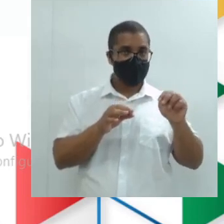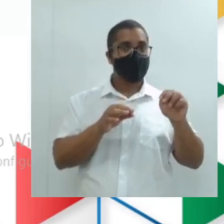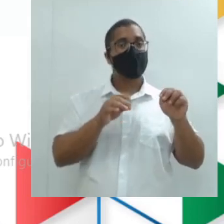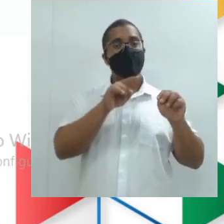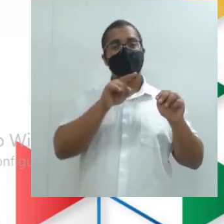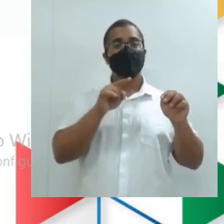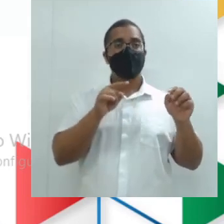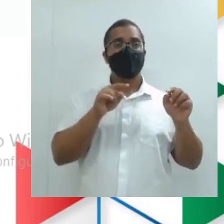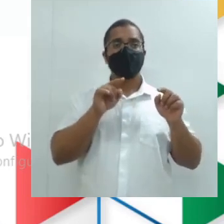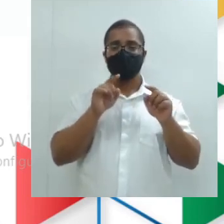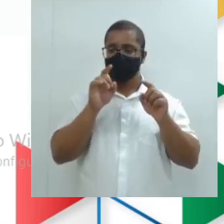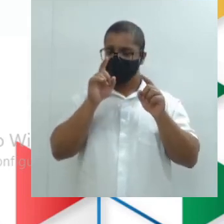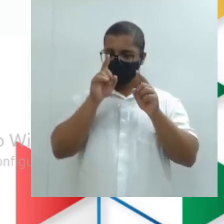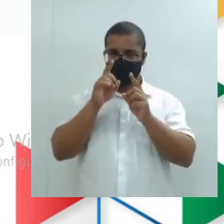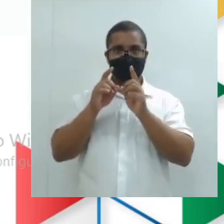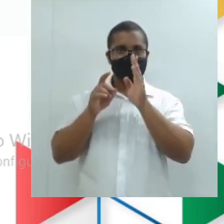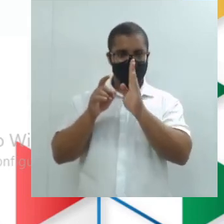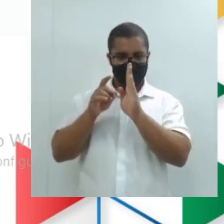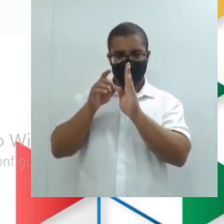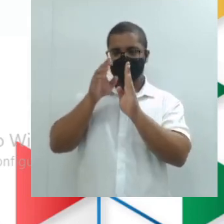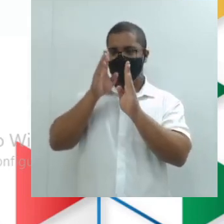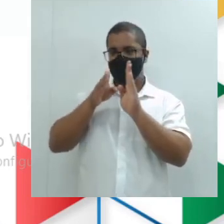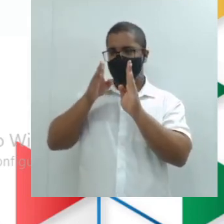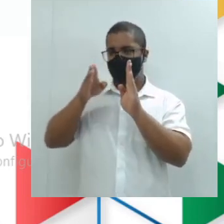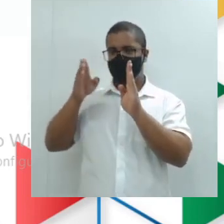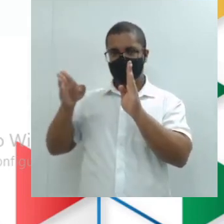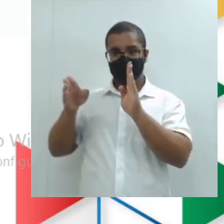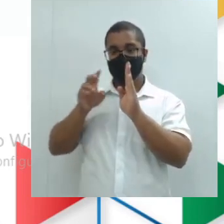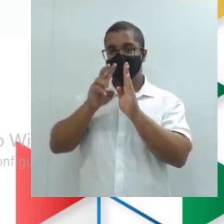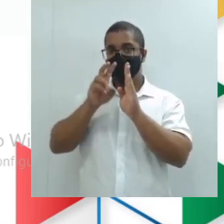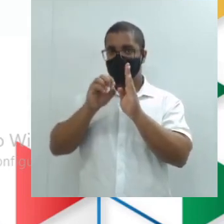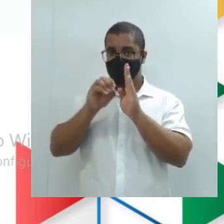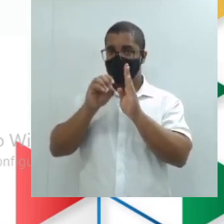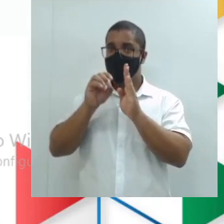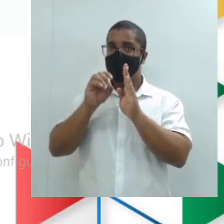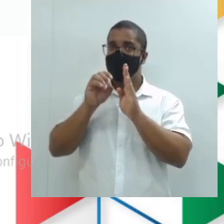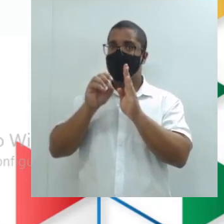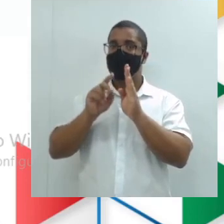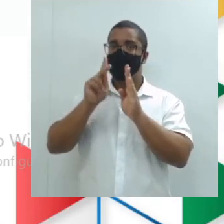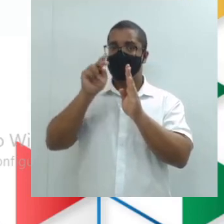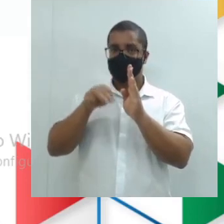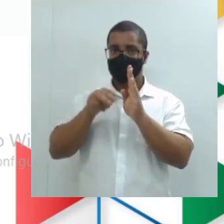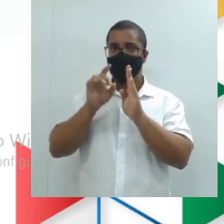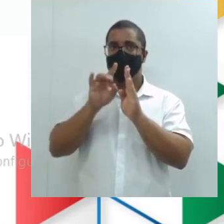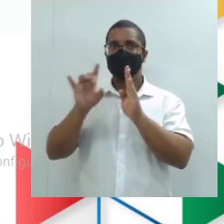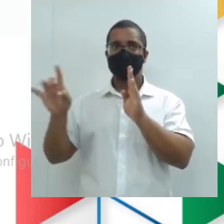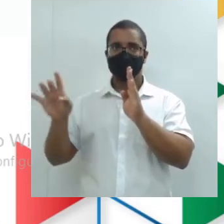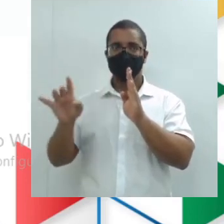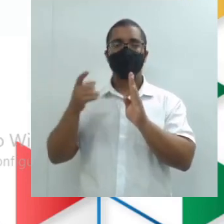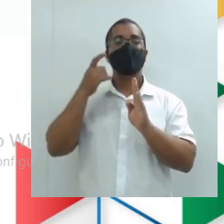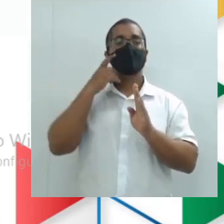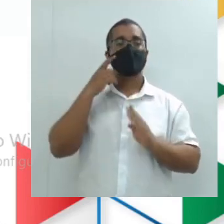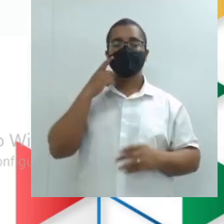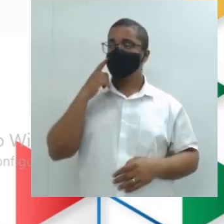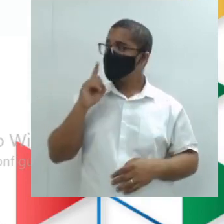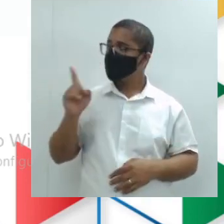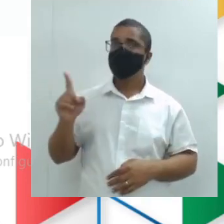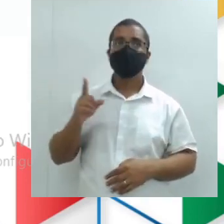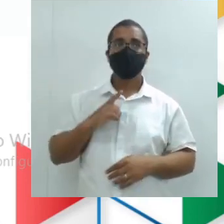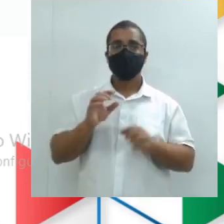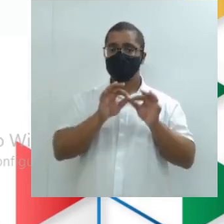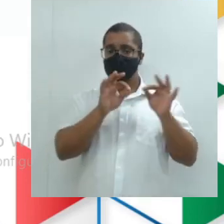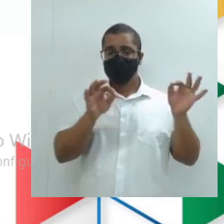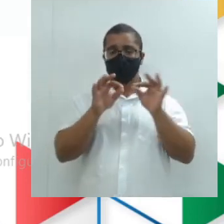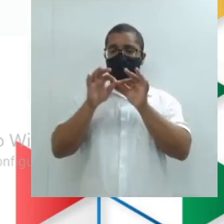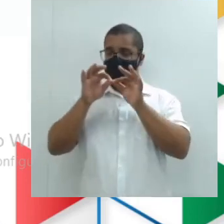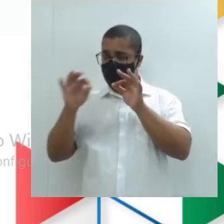Cada tracinho desse representa 50 km. Vamos para a resposta? Segue comigo, ó. 50 é o intervalo, cada um deles tem o mesmo